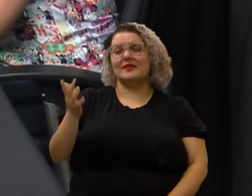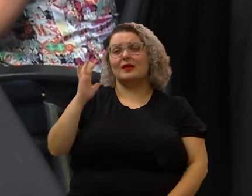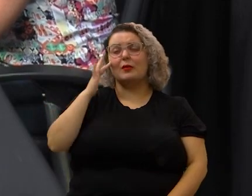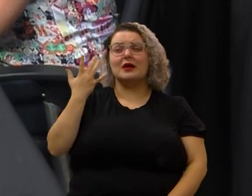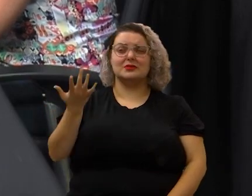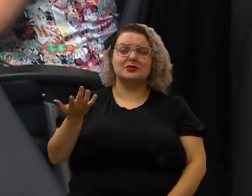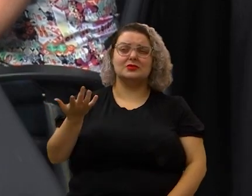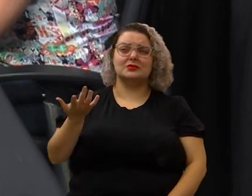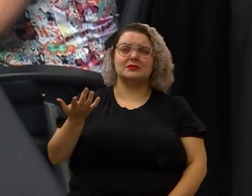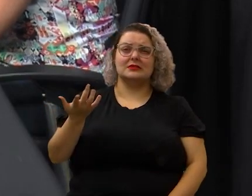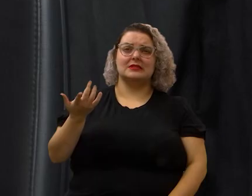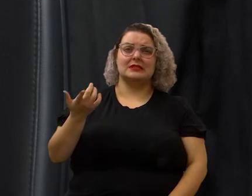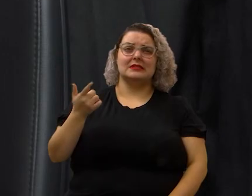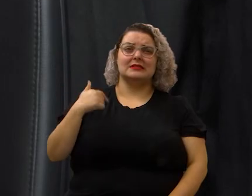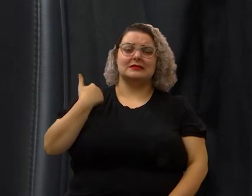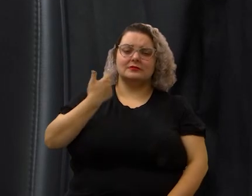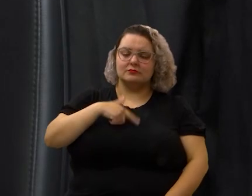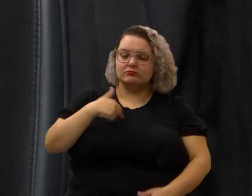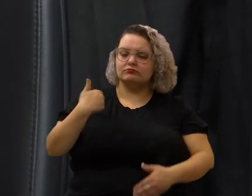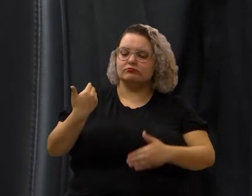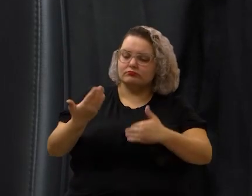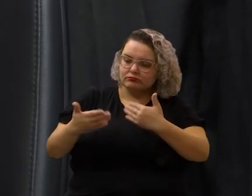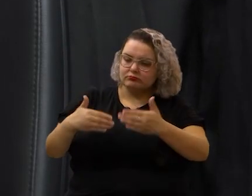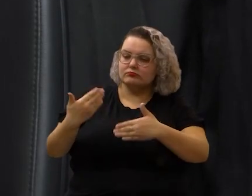acho que a gente vai...